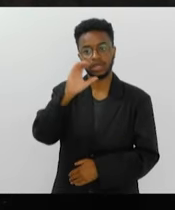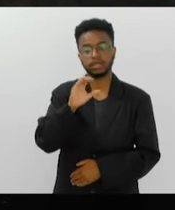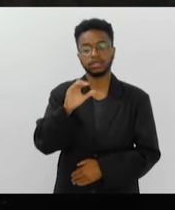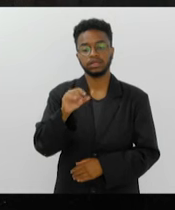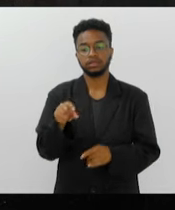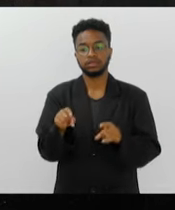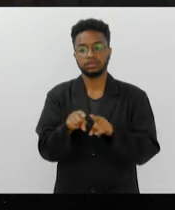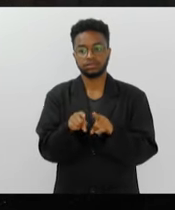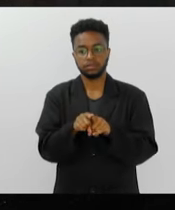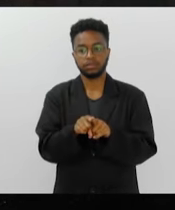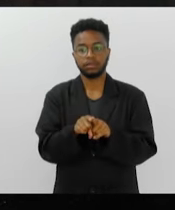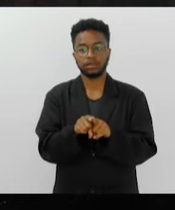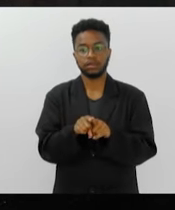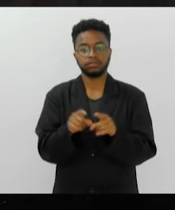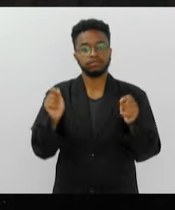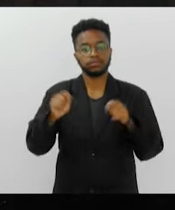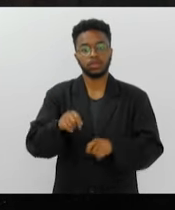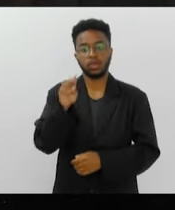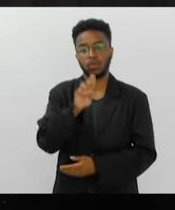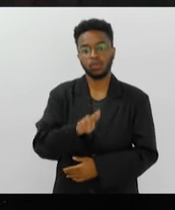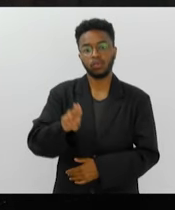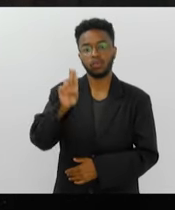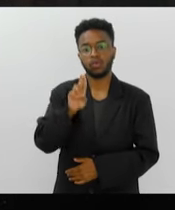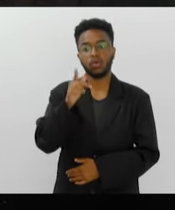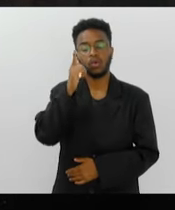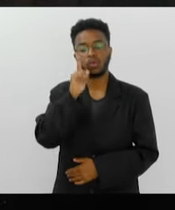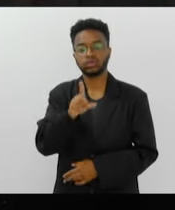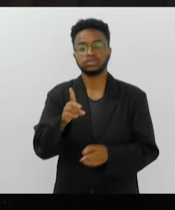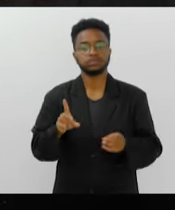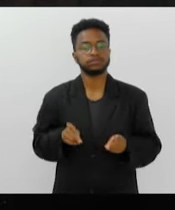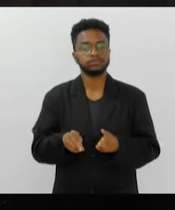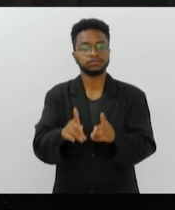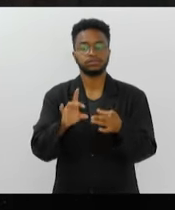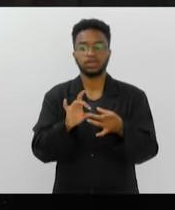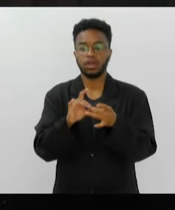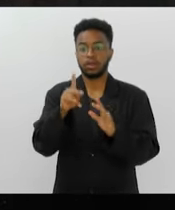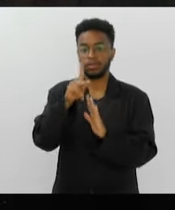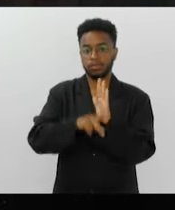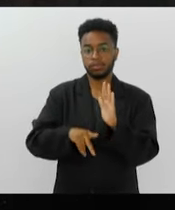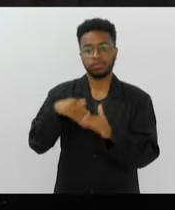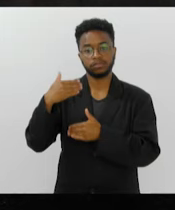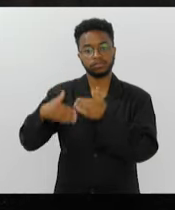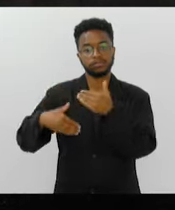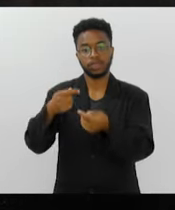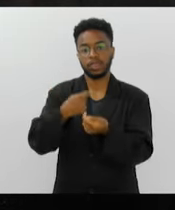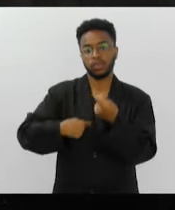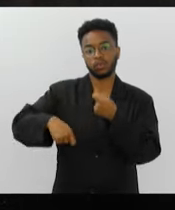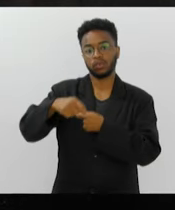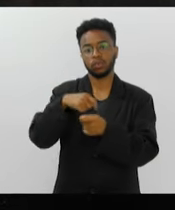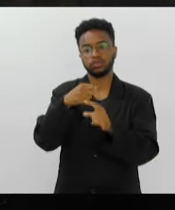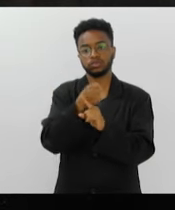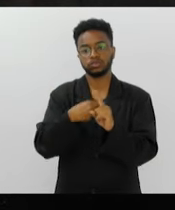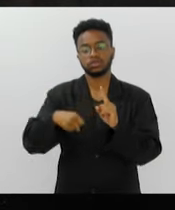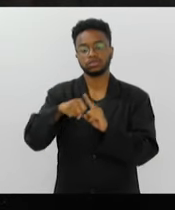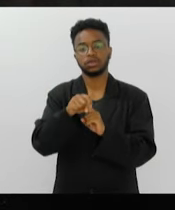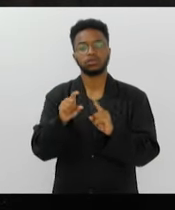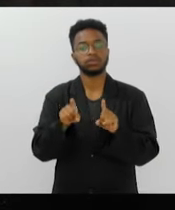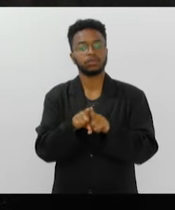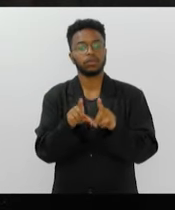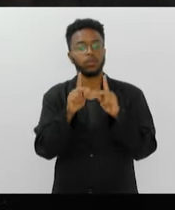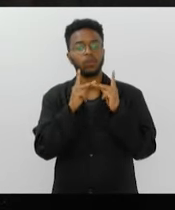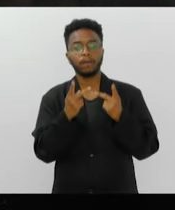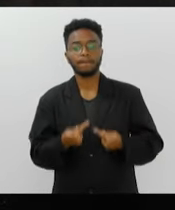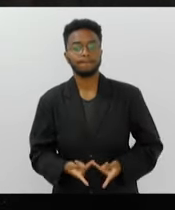sinequanon para que as Universidades estejam Integradas a um projeto de desenvolvimento econômico social e humano que não